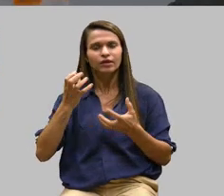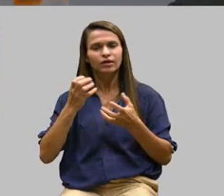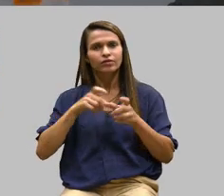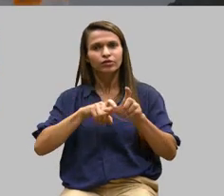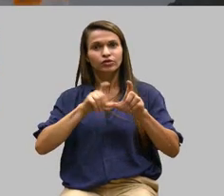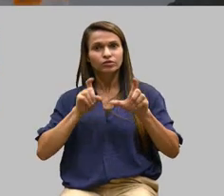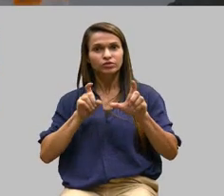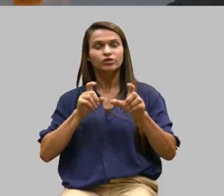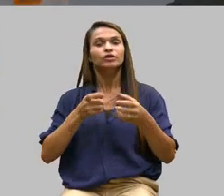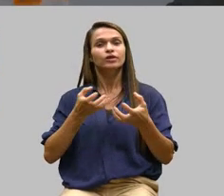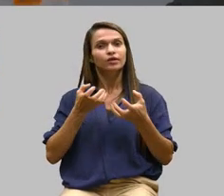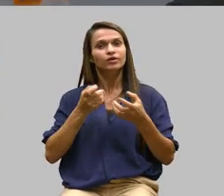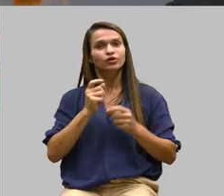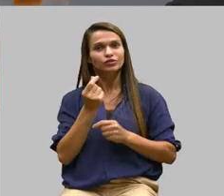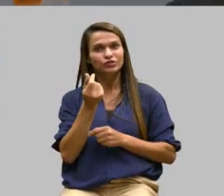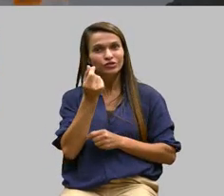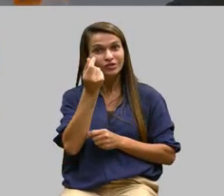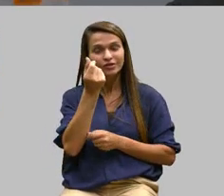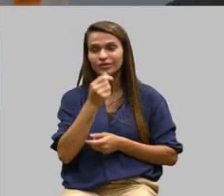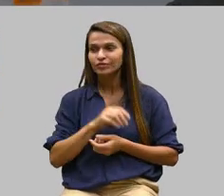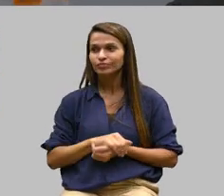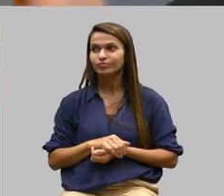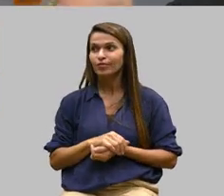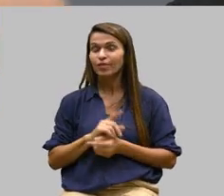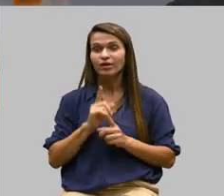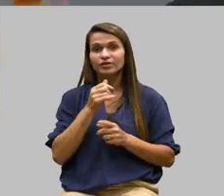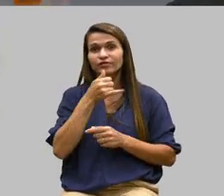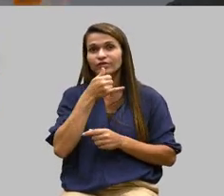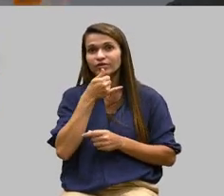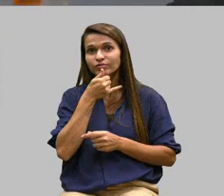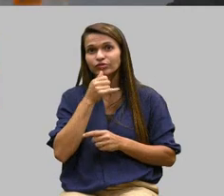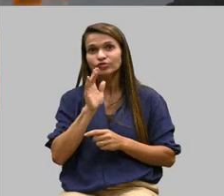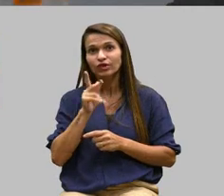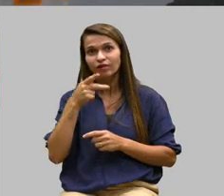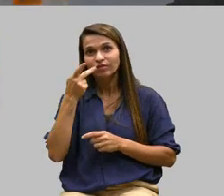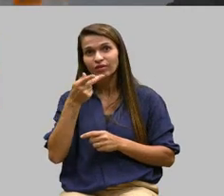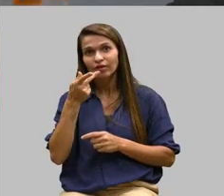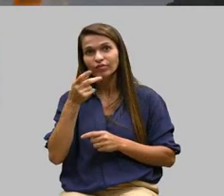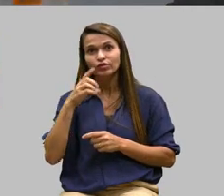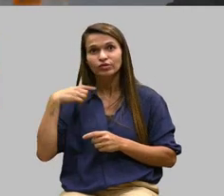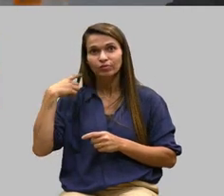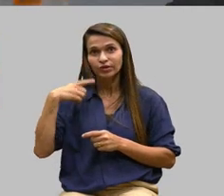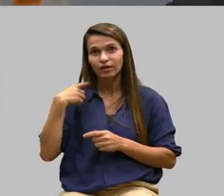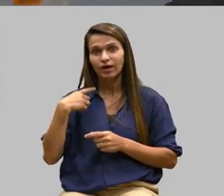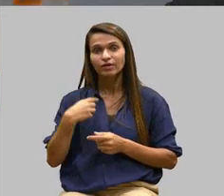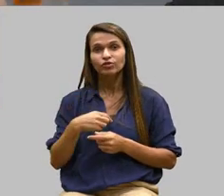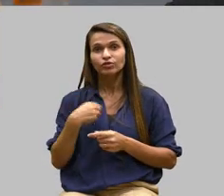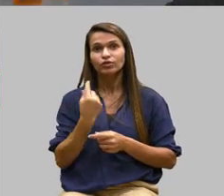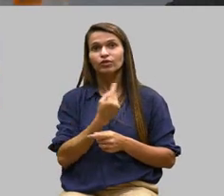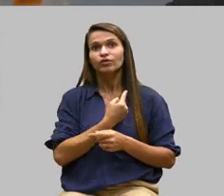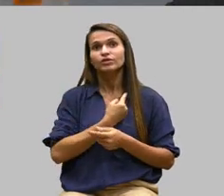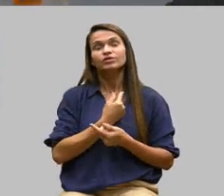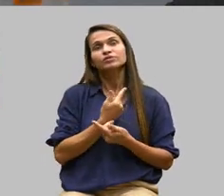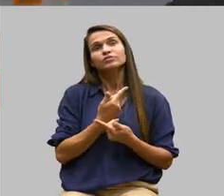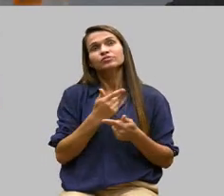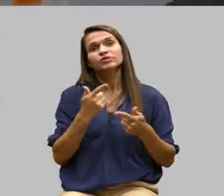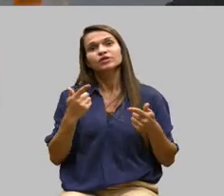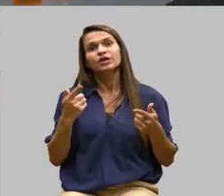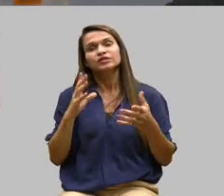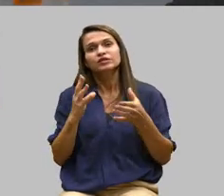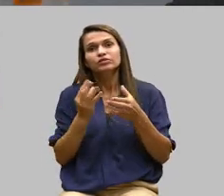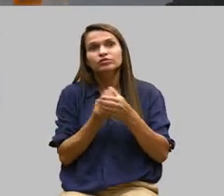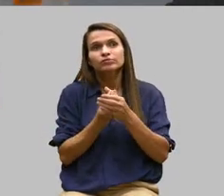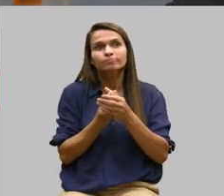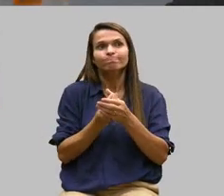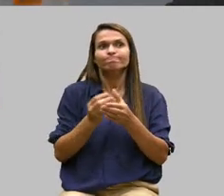nosso dinheiro né infelizmente Como já foi dito aí pelo Deputado a gente não tem né Essa inclusão